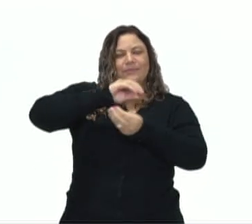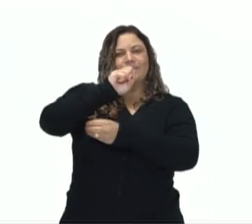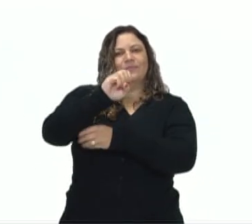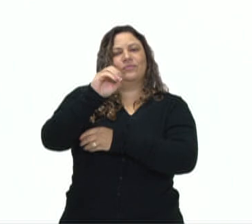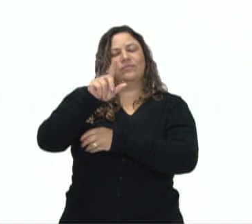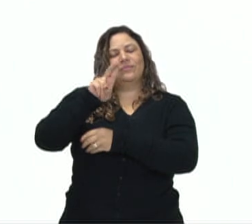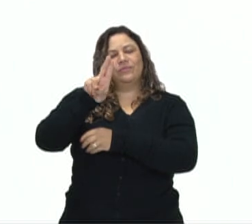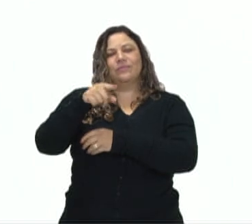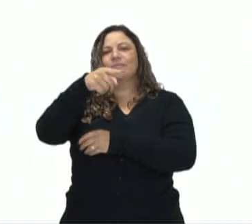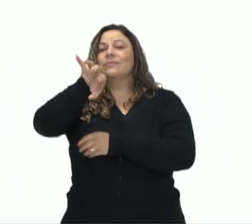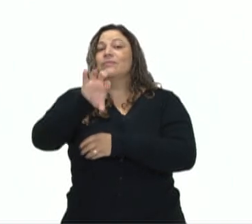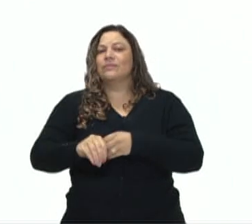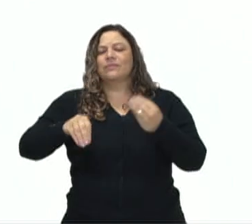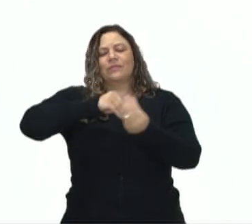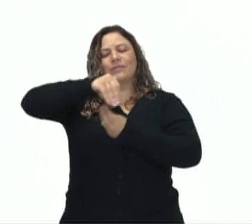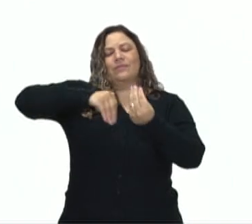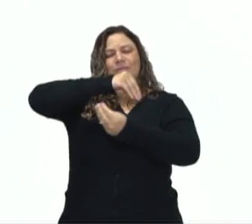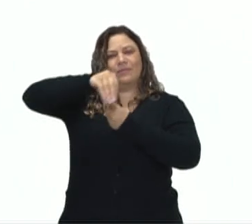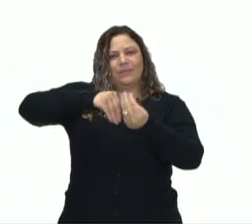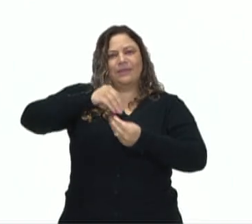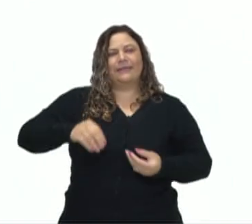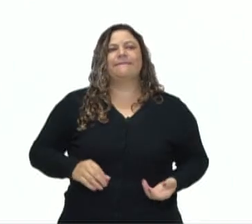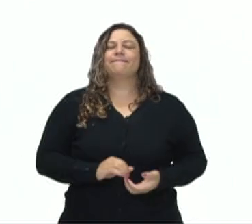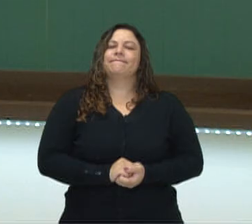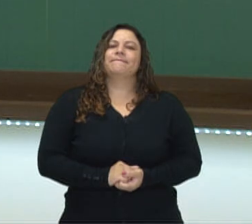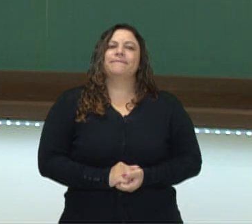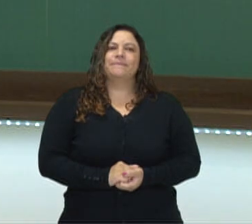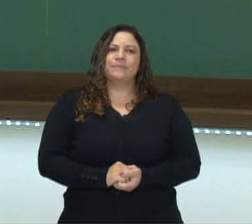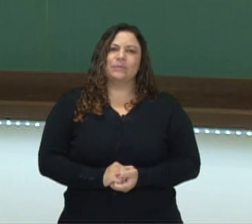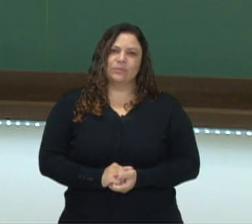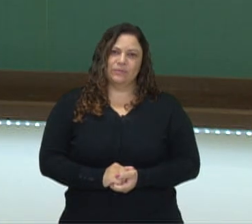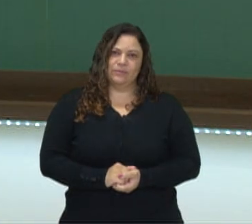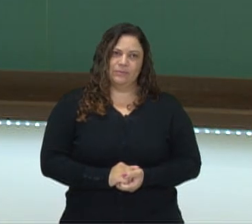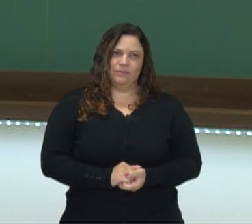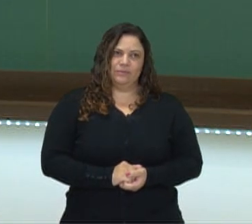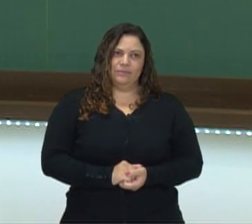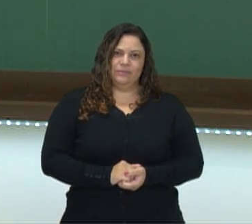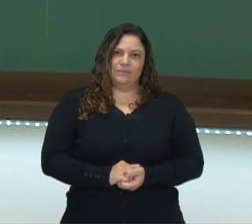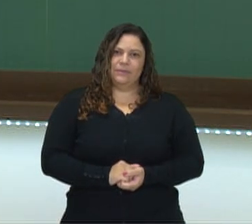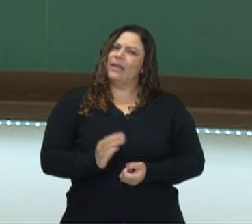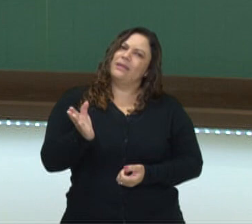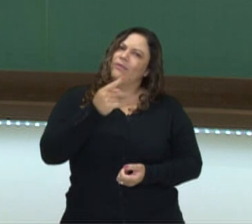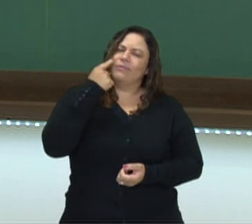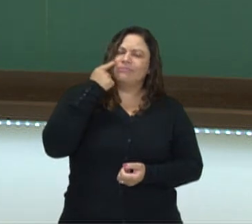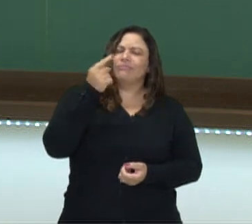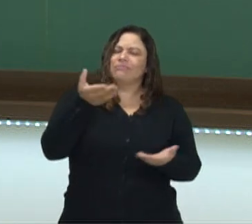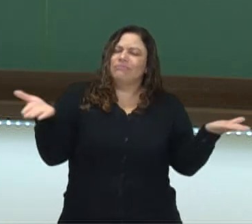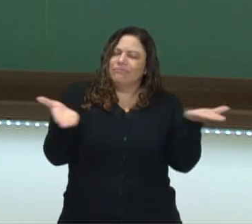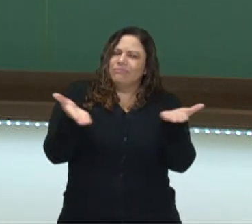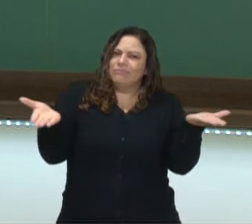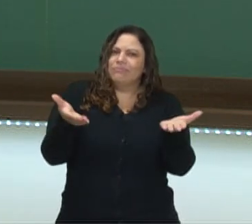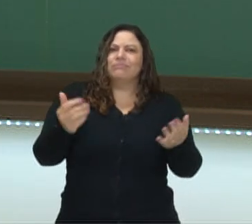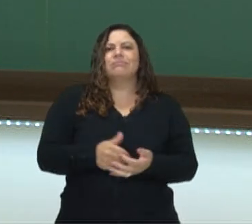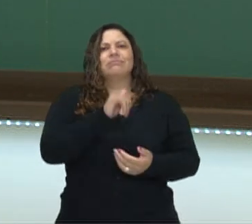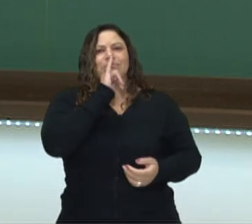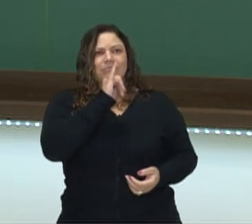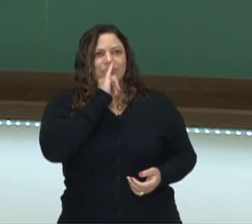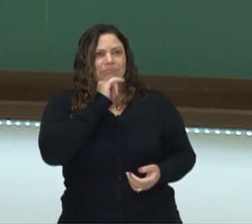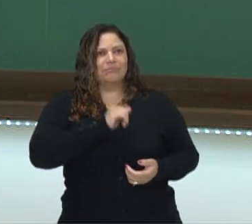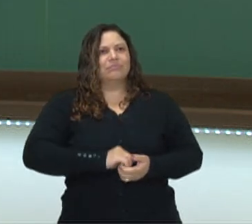ele é uma substância composta, ou seja, mais de um elemento envolvido nessa composição. E a salmoura? Também